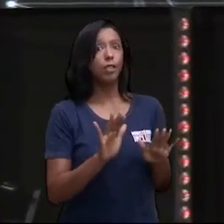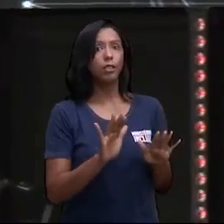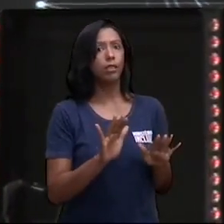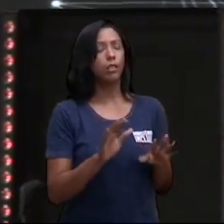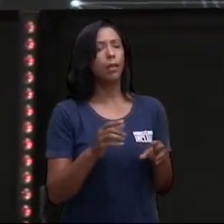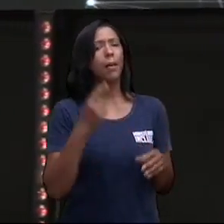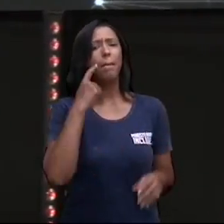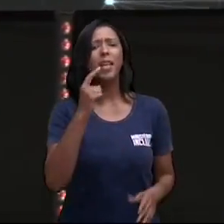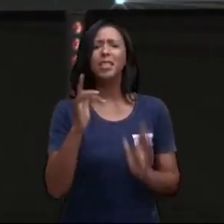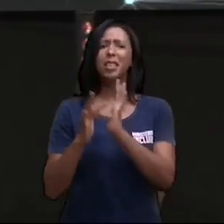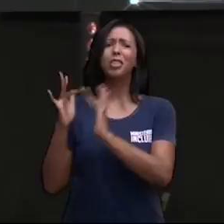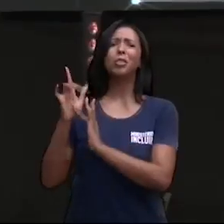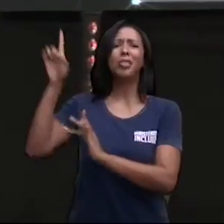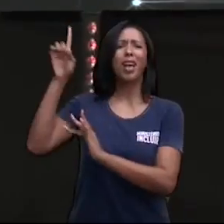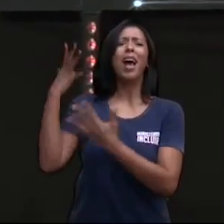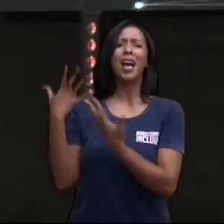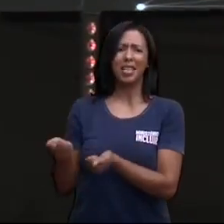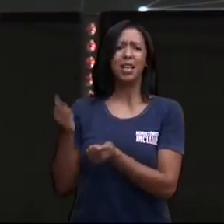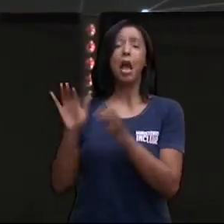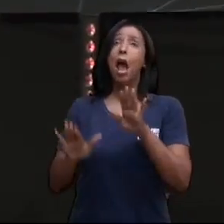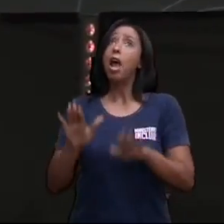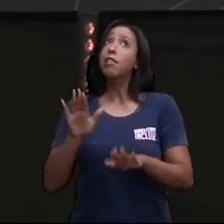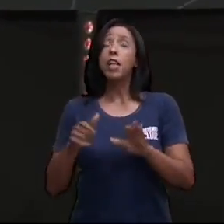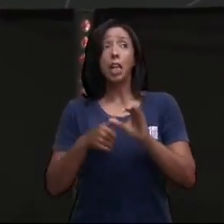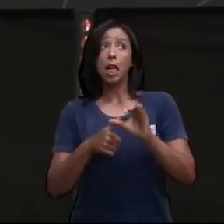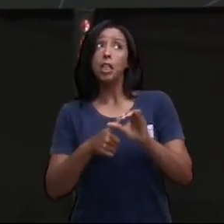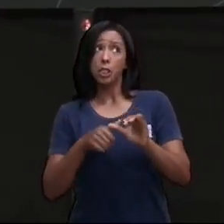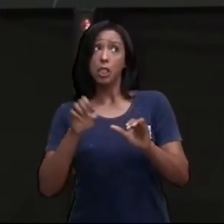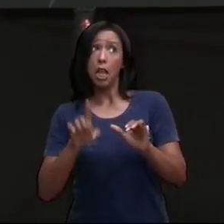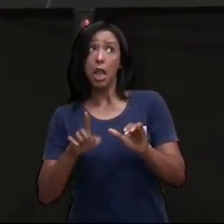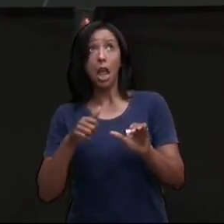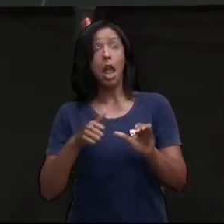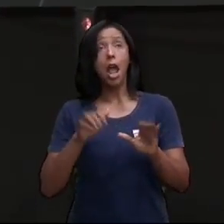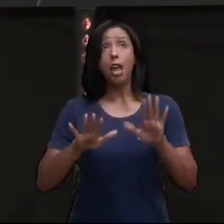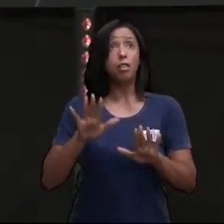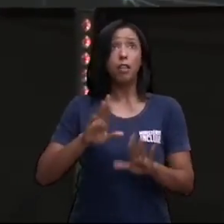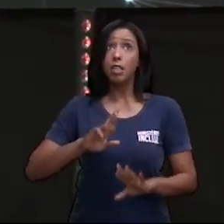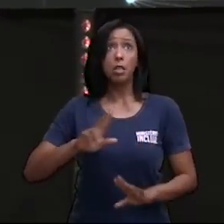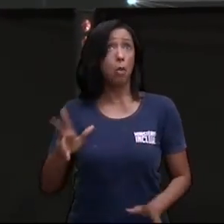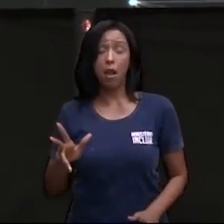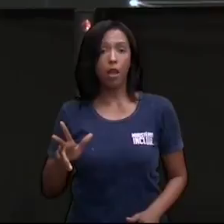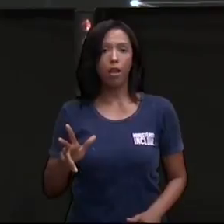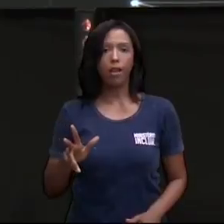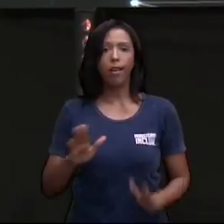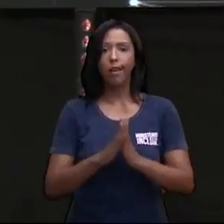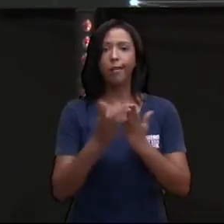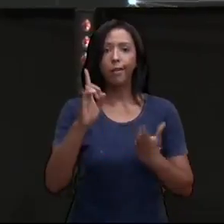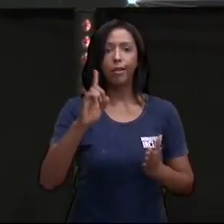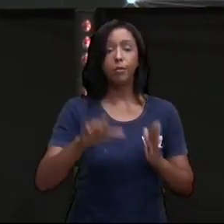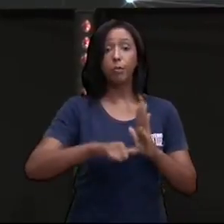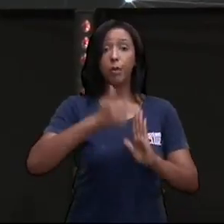Cristo Aceito mais ou menos na sua relação com ele Olá queridos Primeira João 5